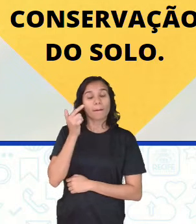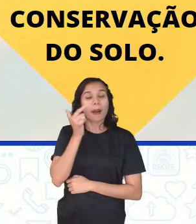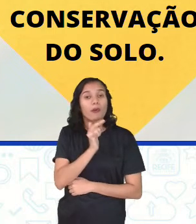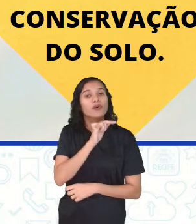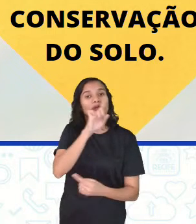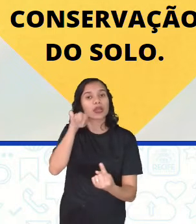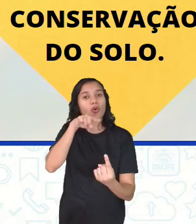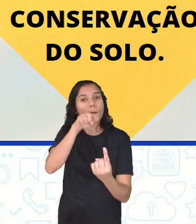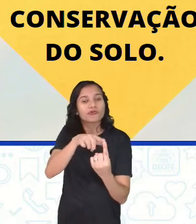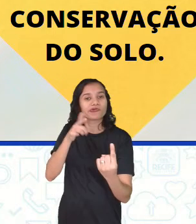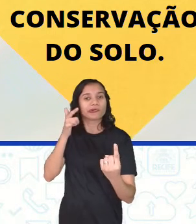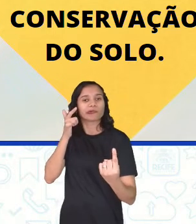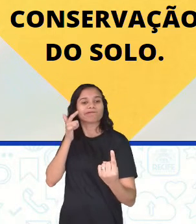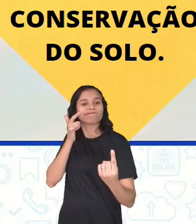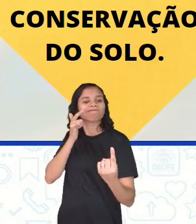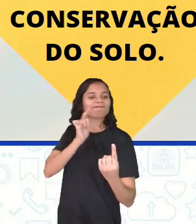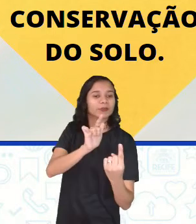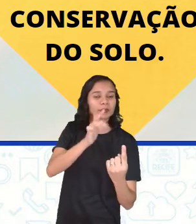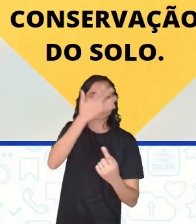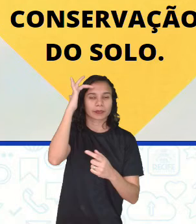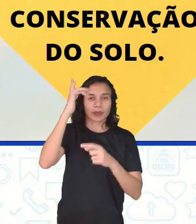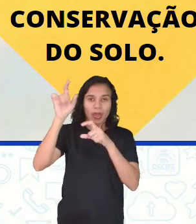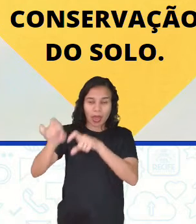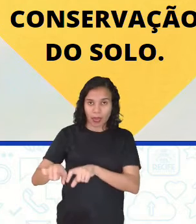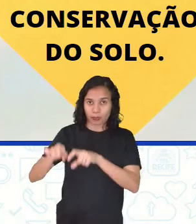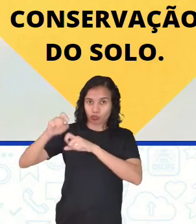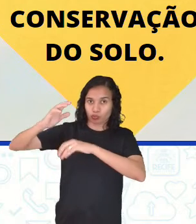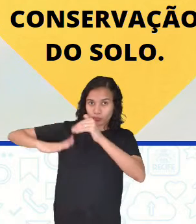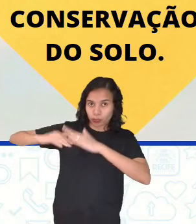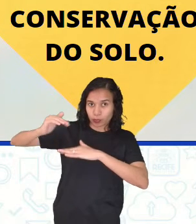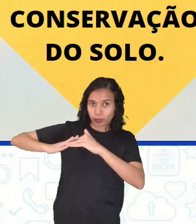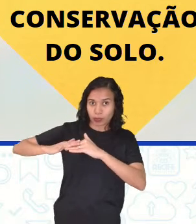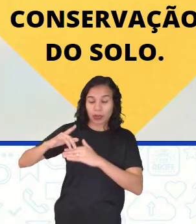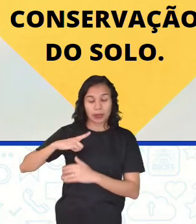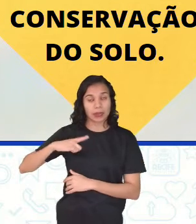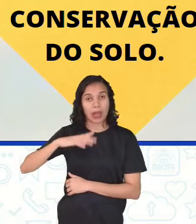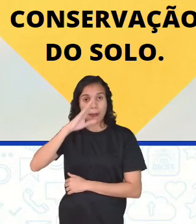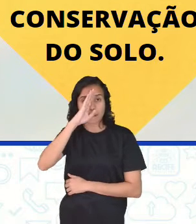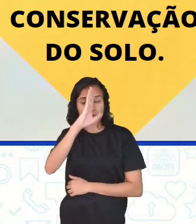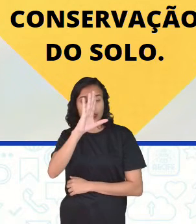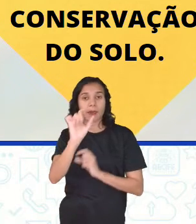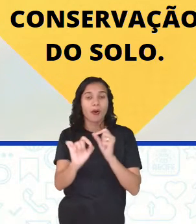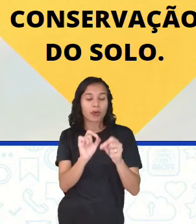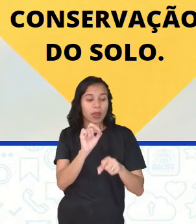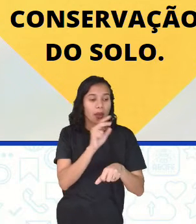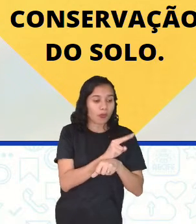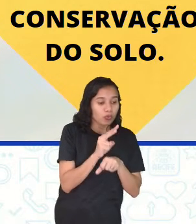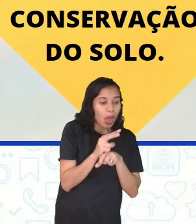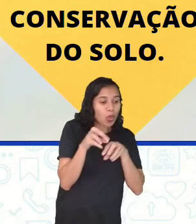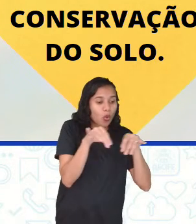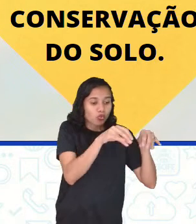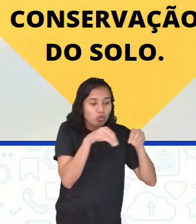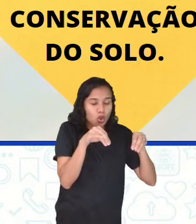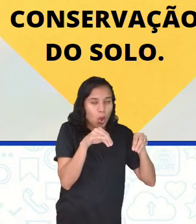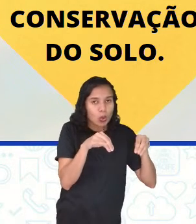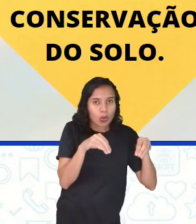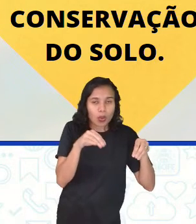os objetivos dos agricultores. Ora, eles estão priorizando a conservação do solo e ora